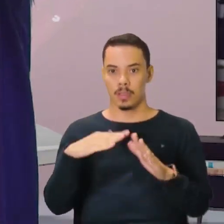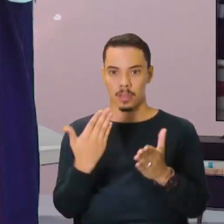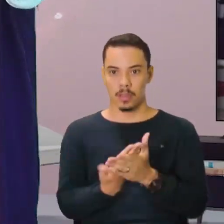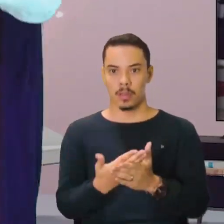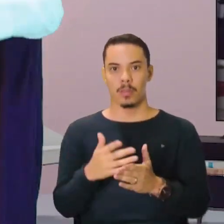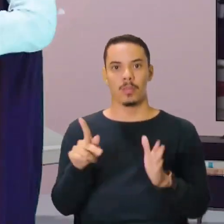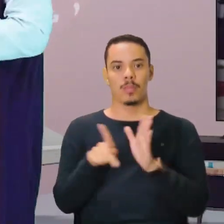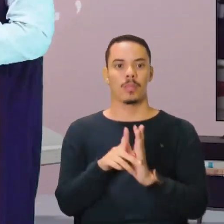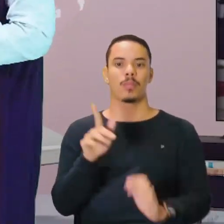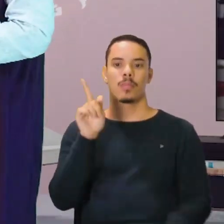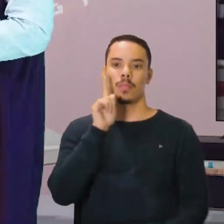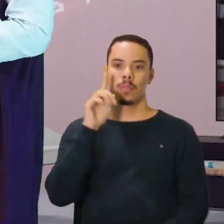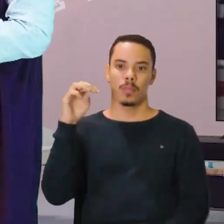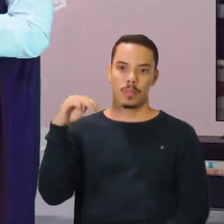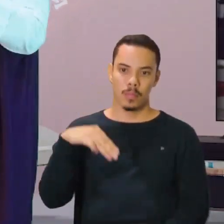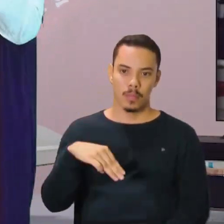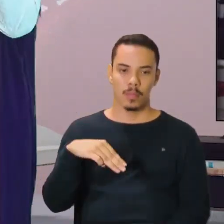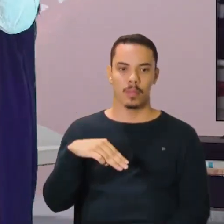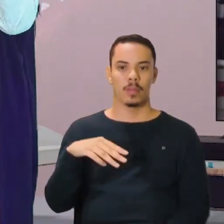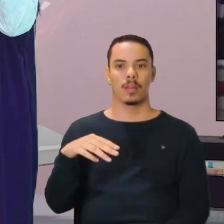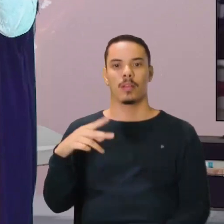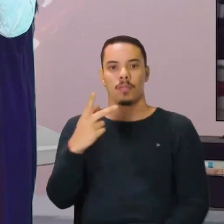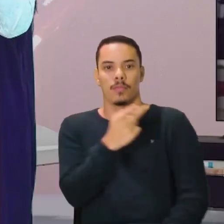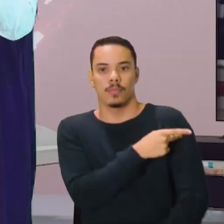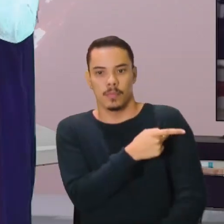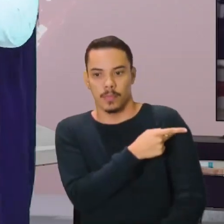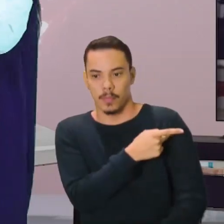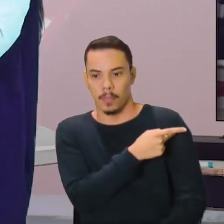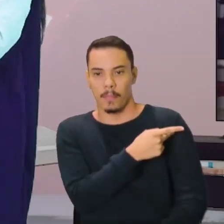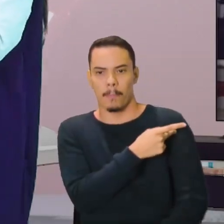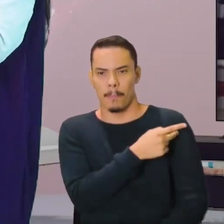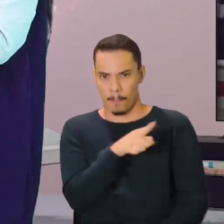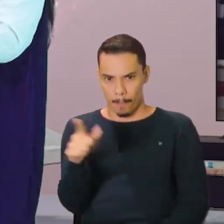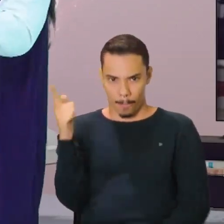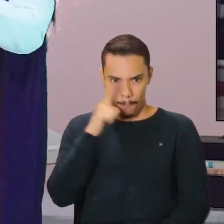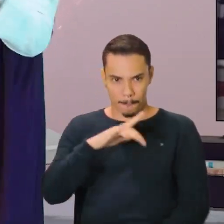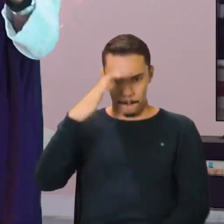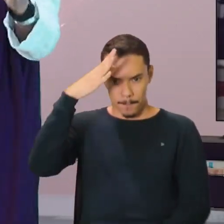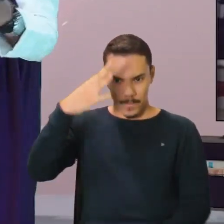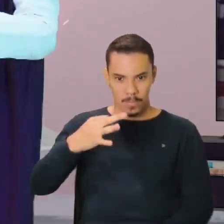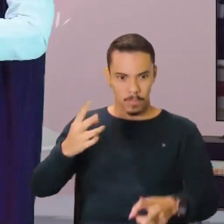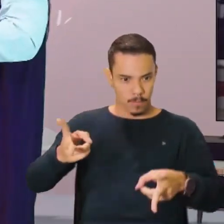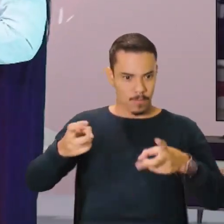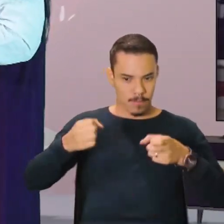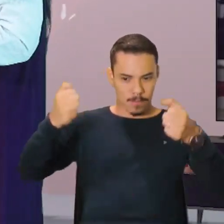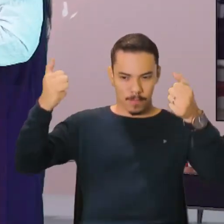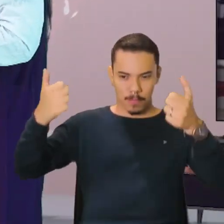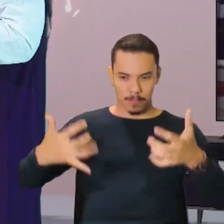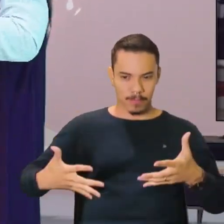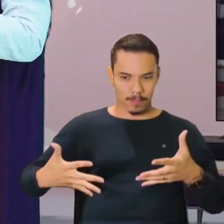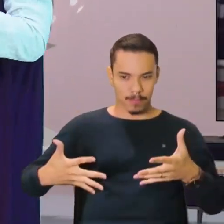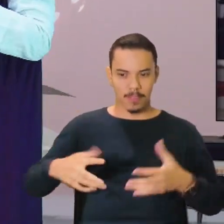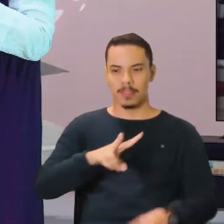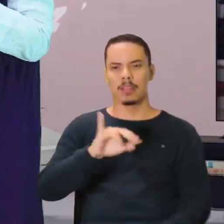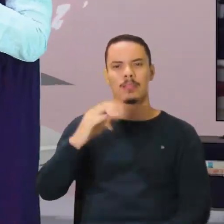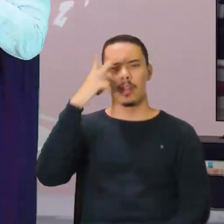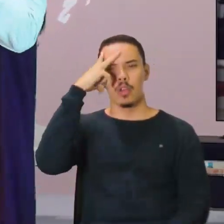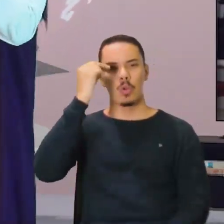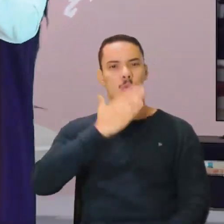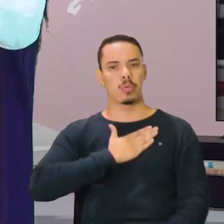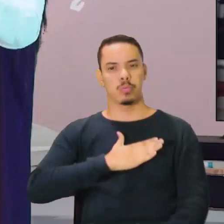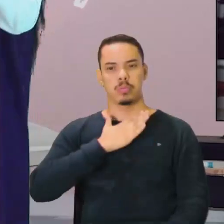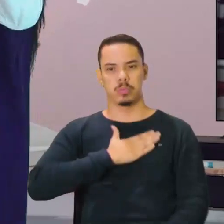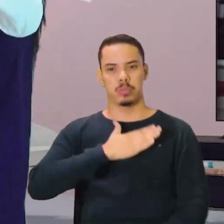de Guajará-Mirim, nosso estudante de Vilhena, ele captou direitinho a explicação, ele vai estar tranquilo